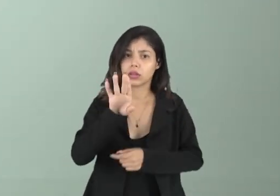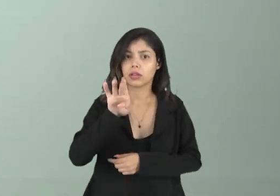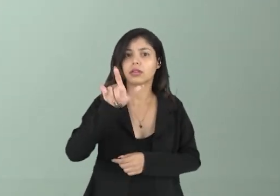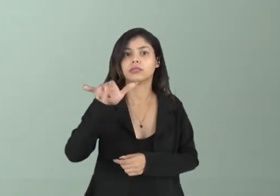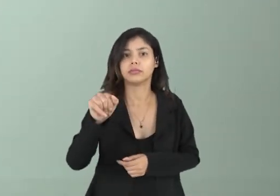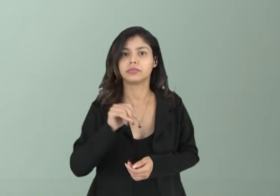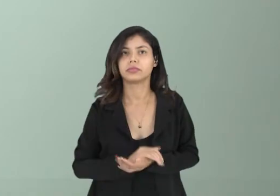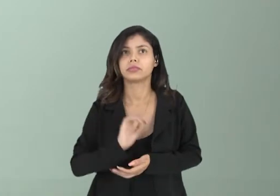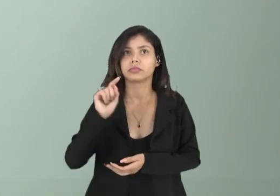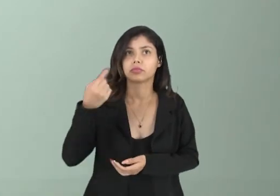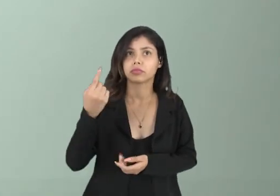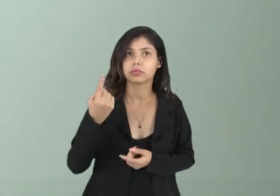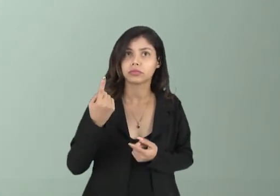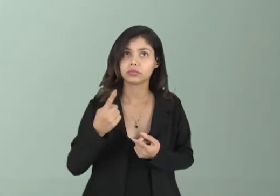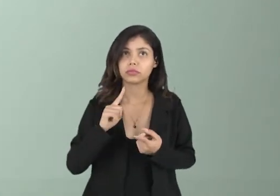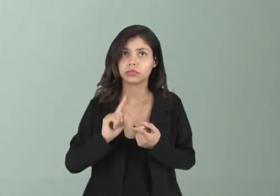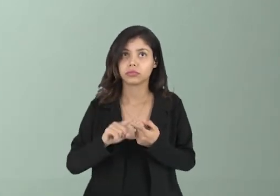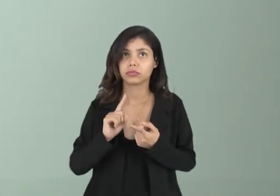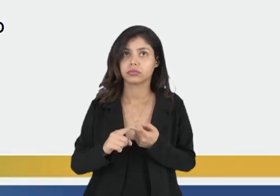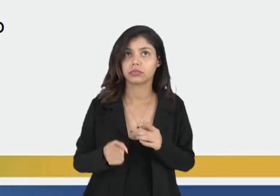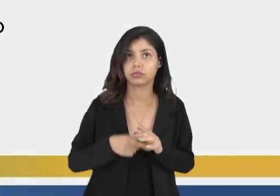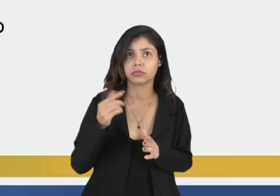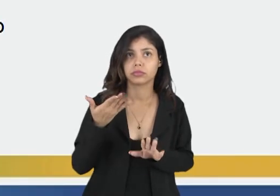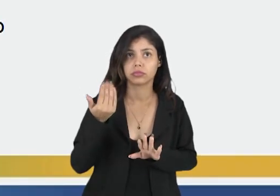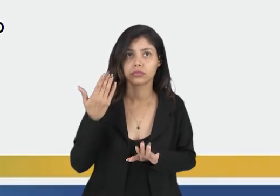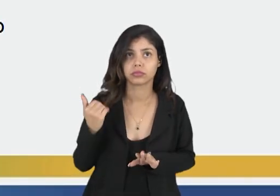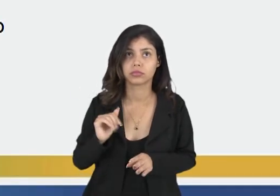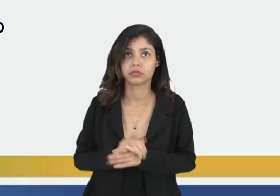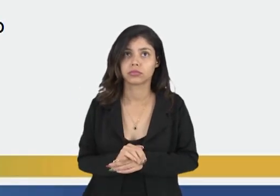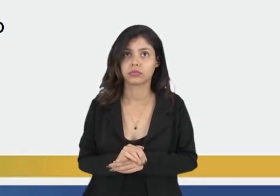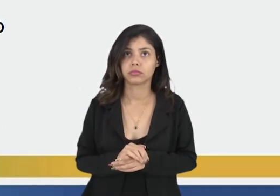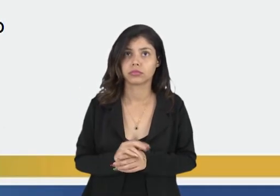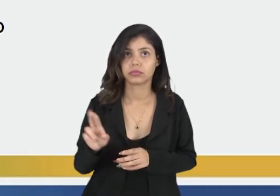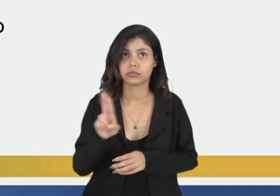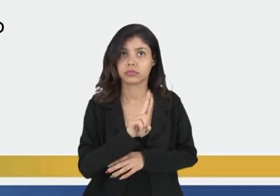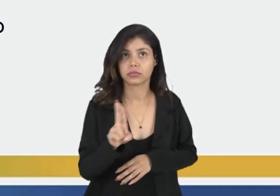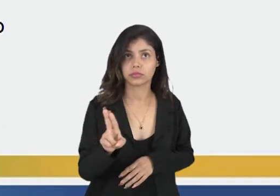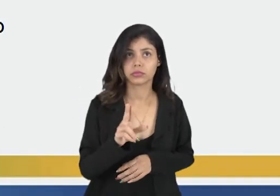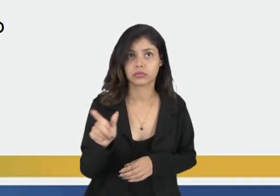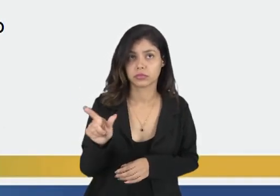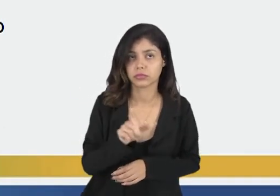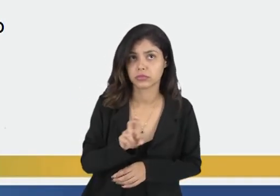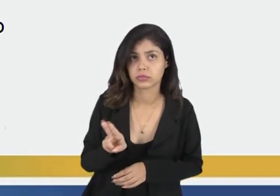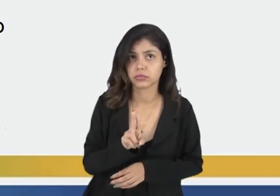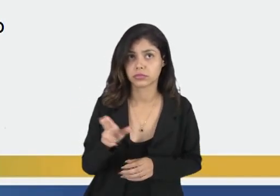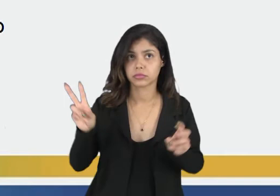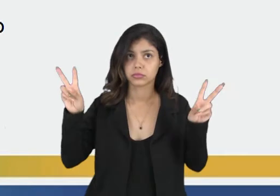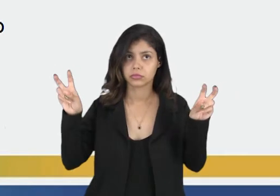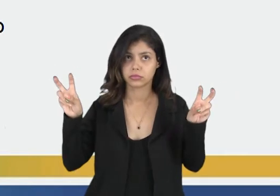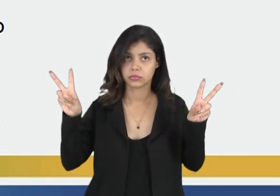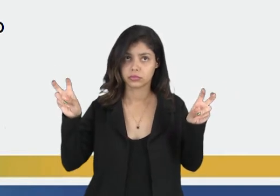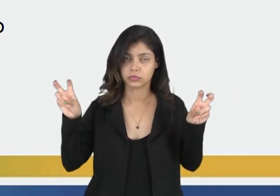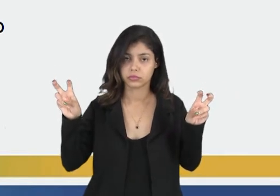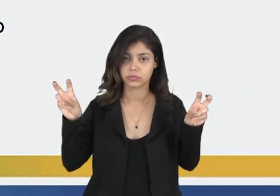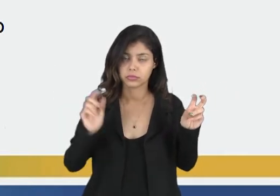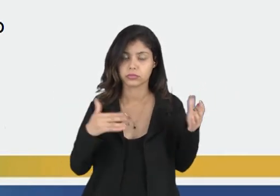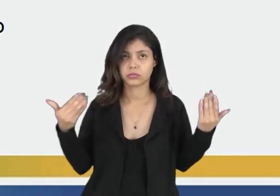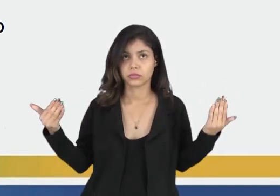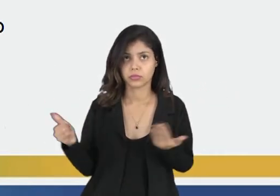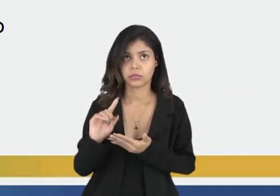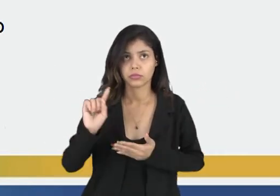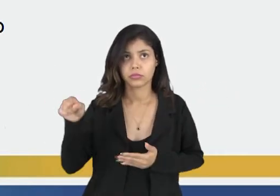bala. Um dia após o acontecimento, o G1 divulgou em chamada menor o seguinte título. Agora vamos